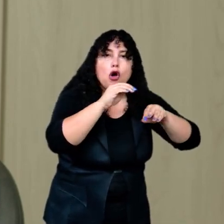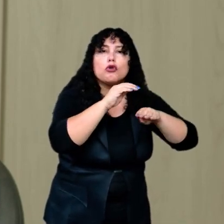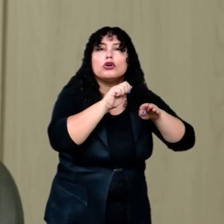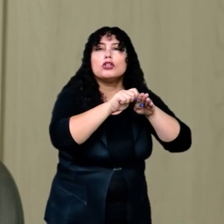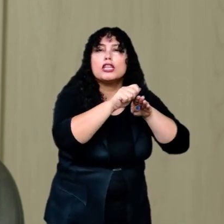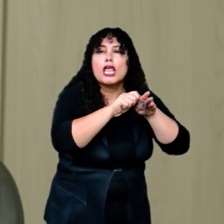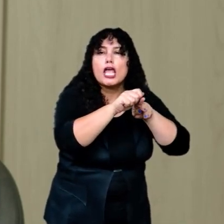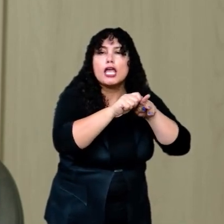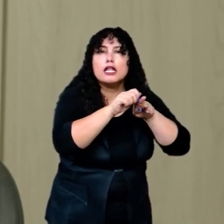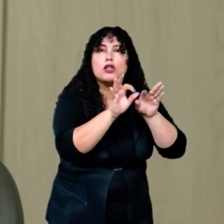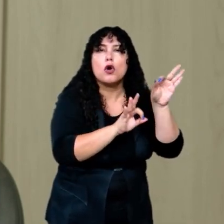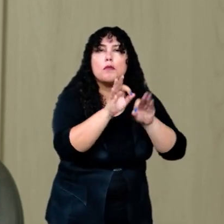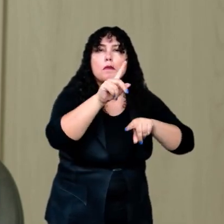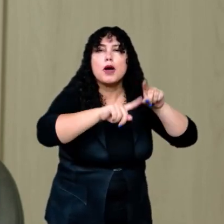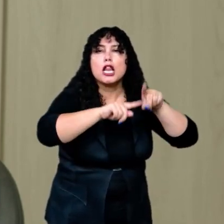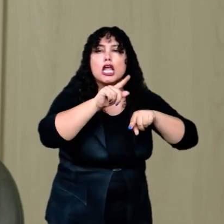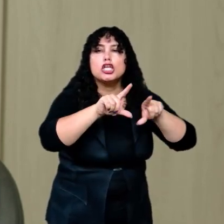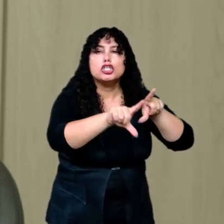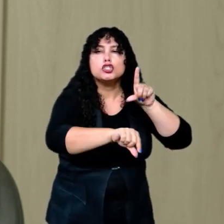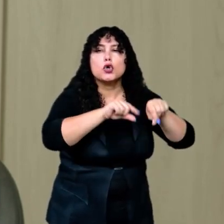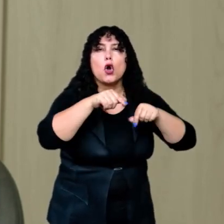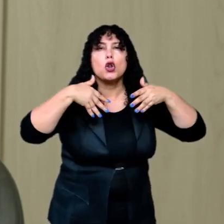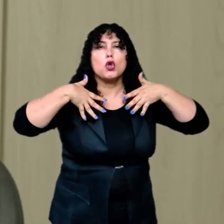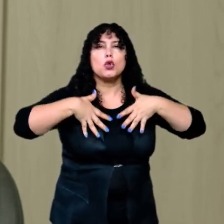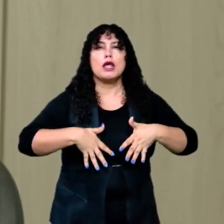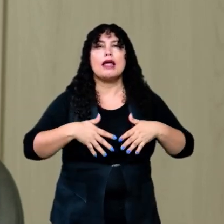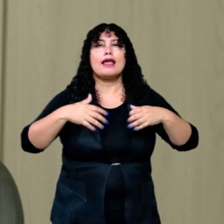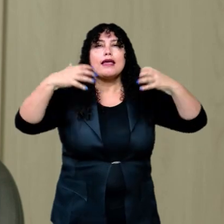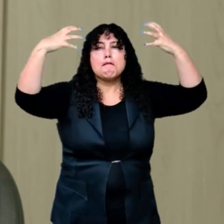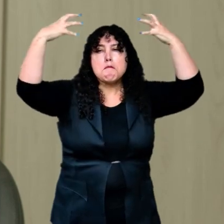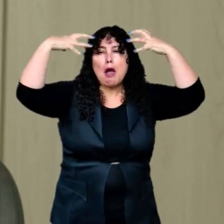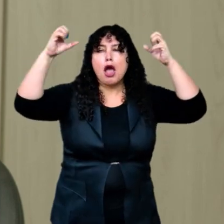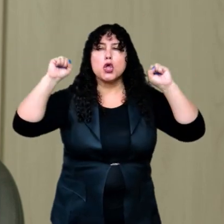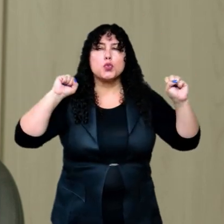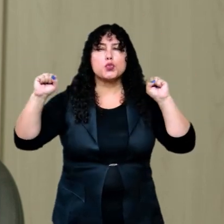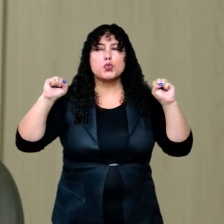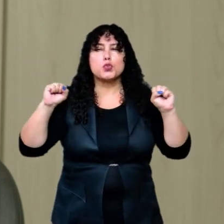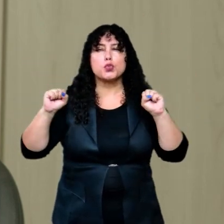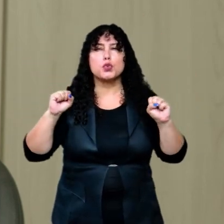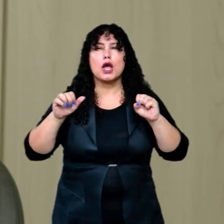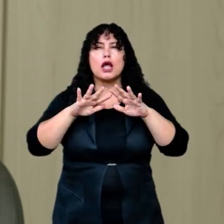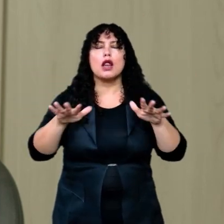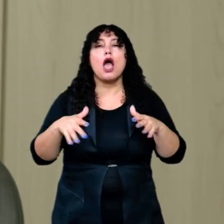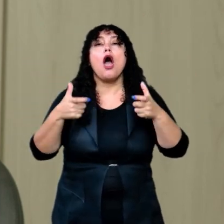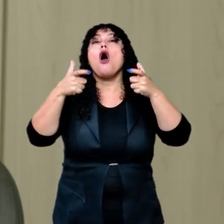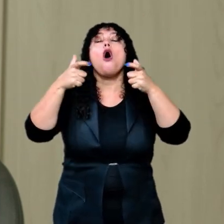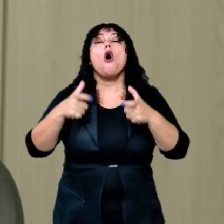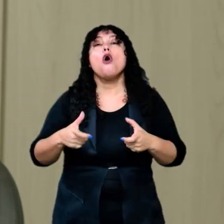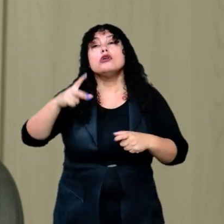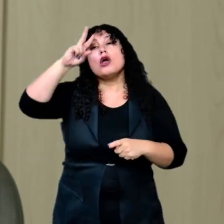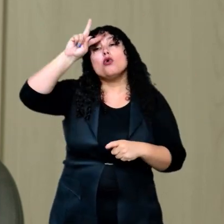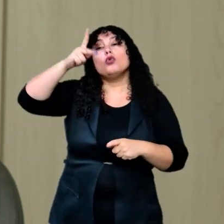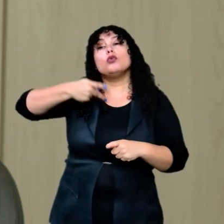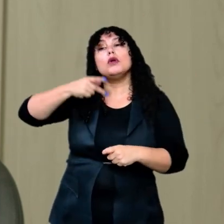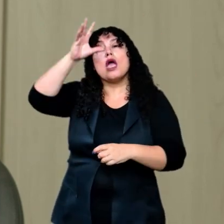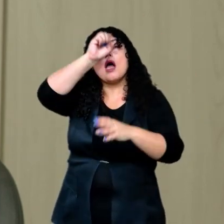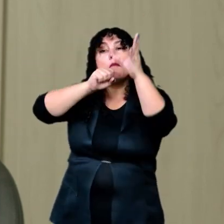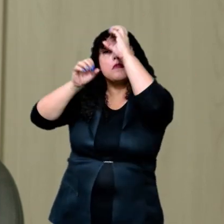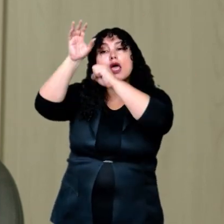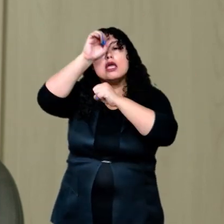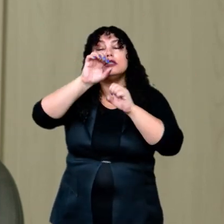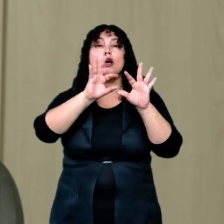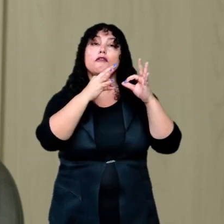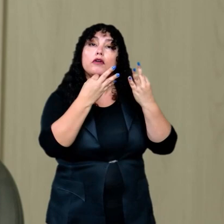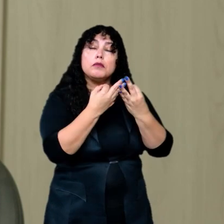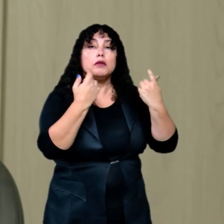o material, escolhe o uniforme, dá o banho nessa criança, onde que vai ficar a autonomia? Então, essa família